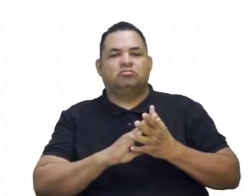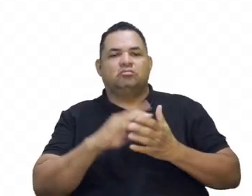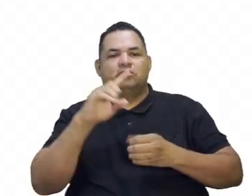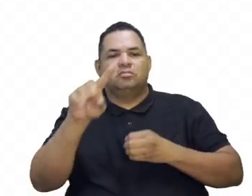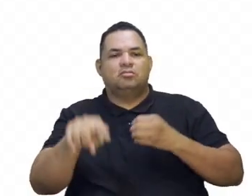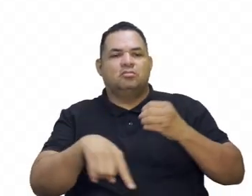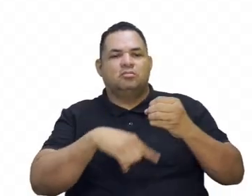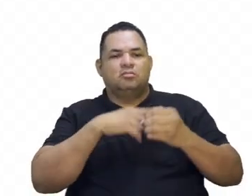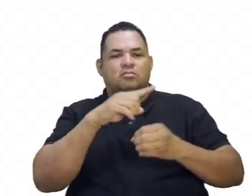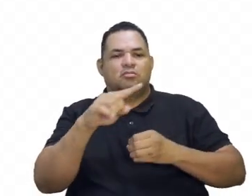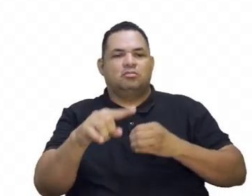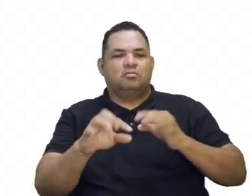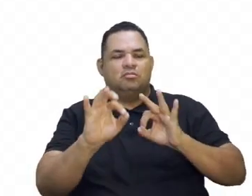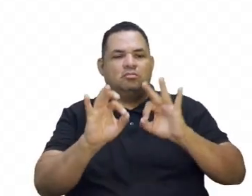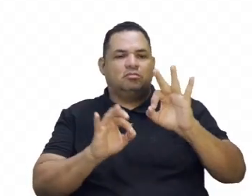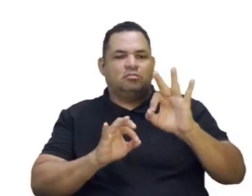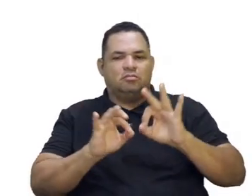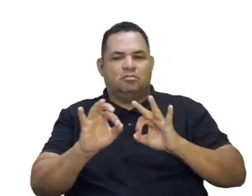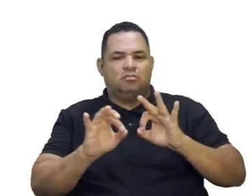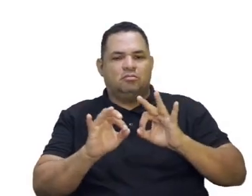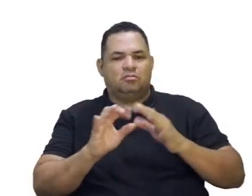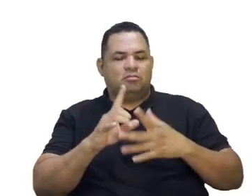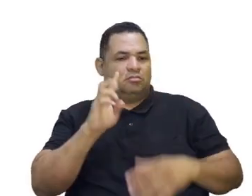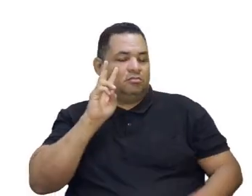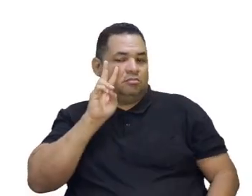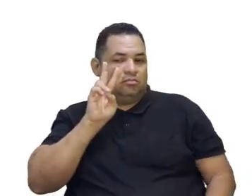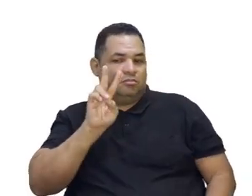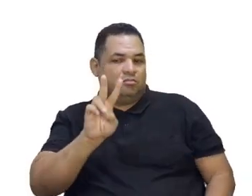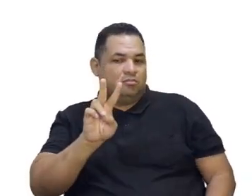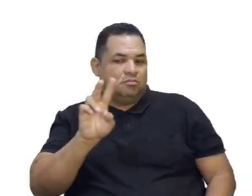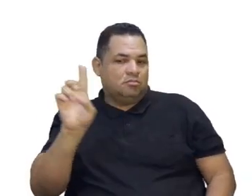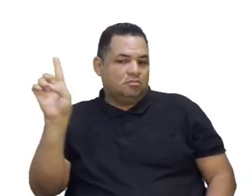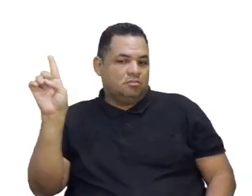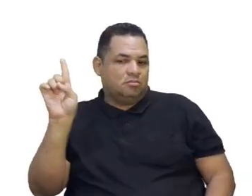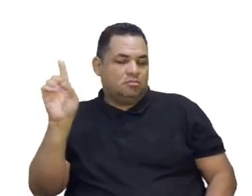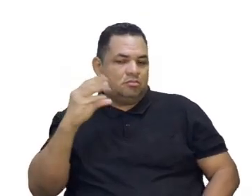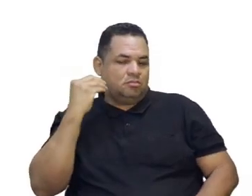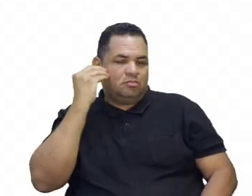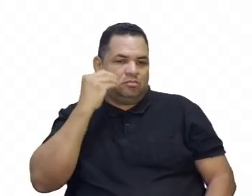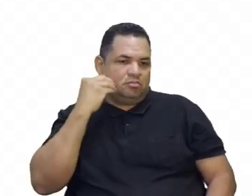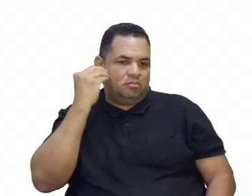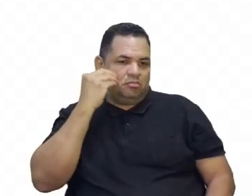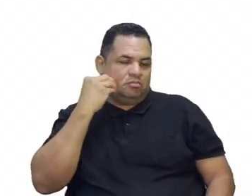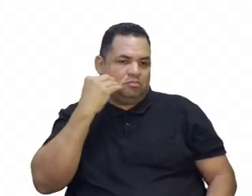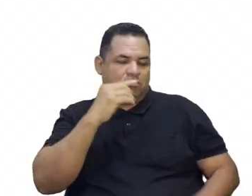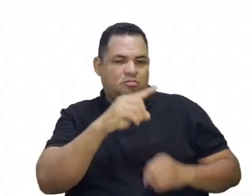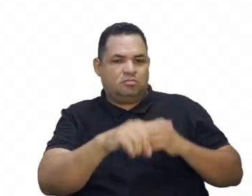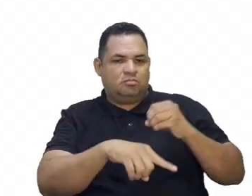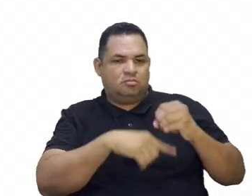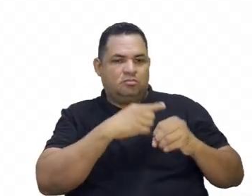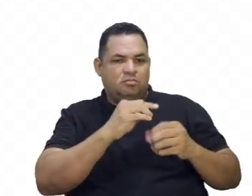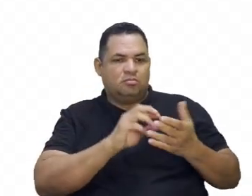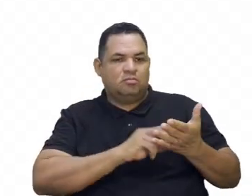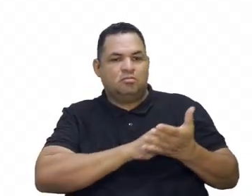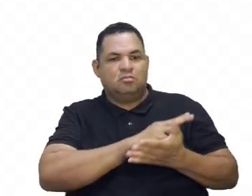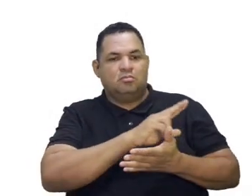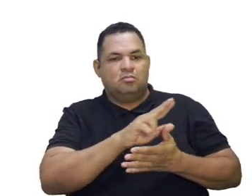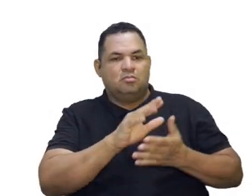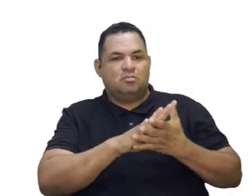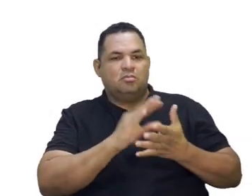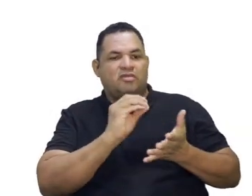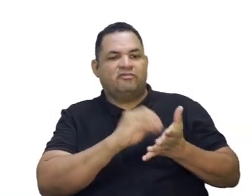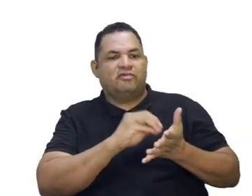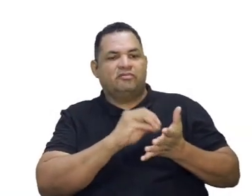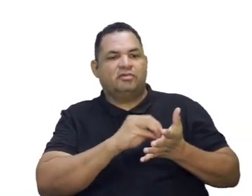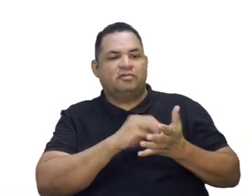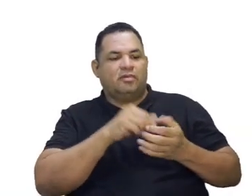planetário. Para Thomson, ele observou pelos seus experimentos que o átomo era composto por muito espaço